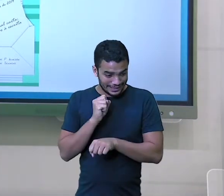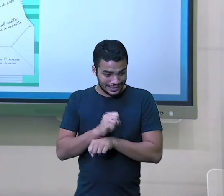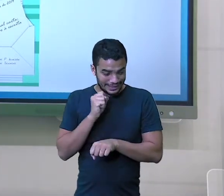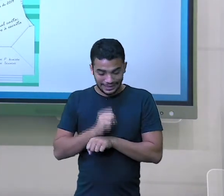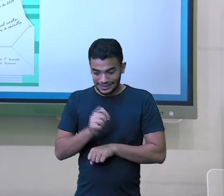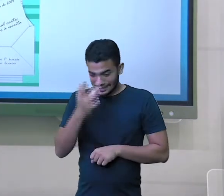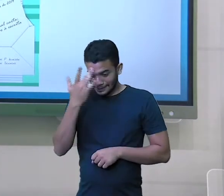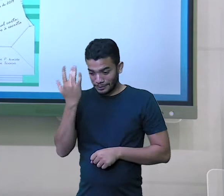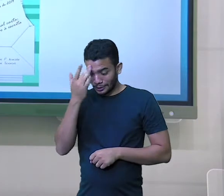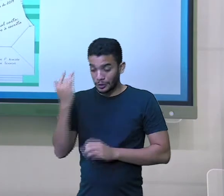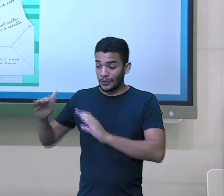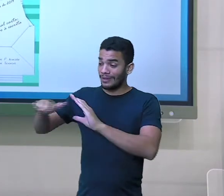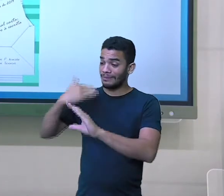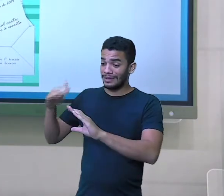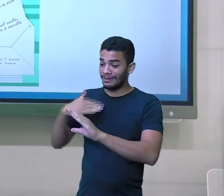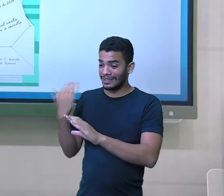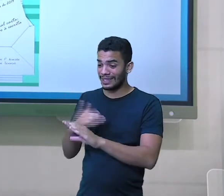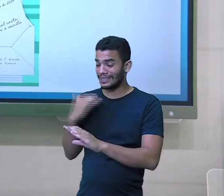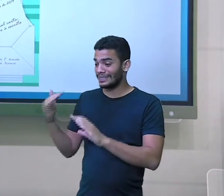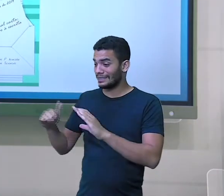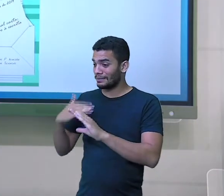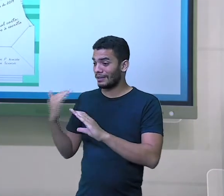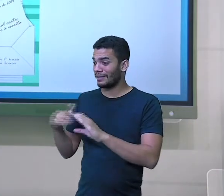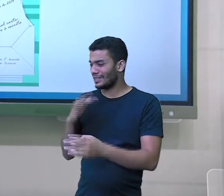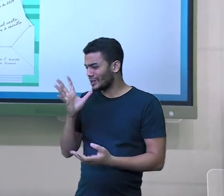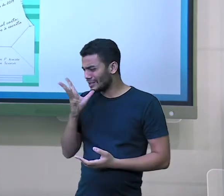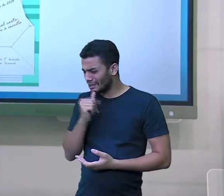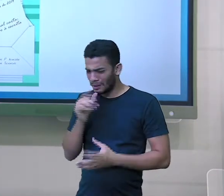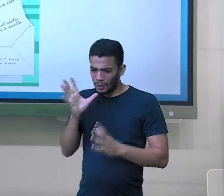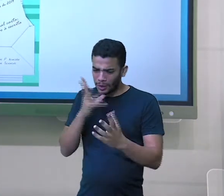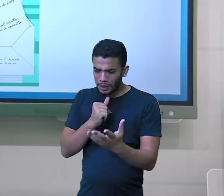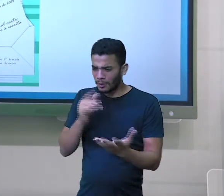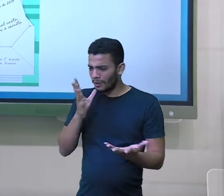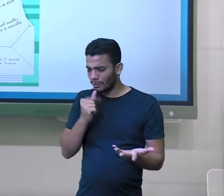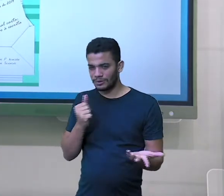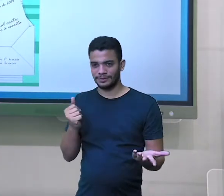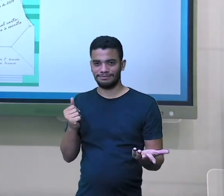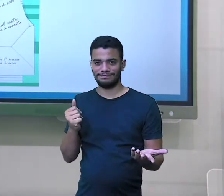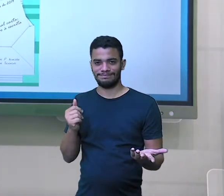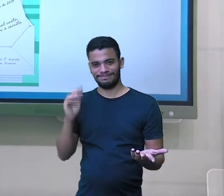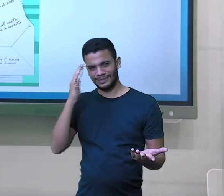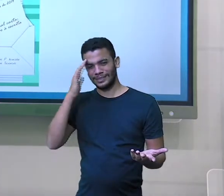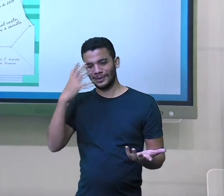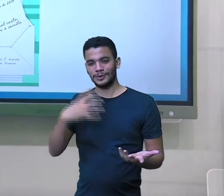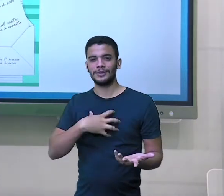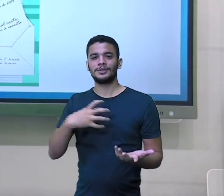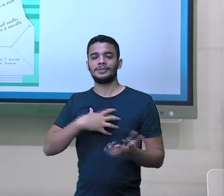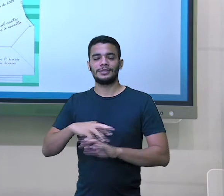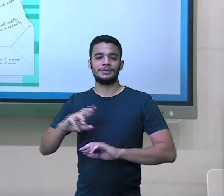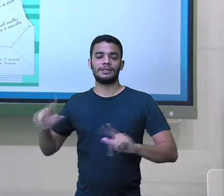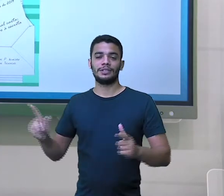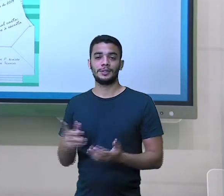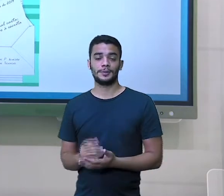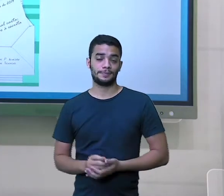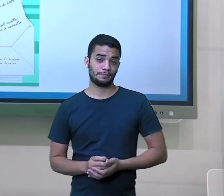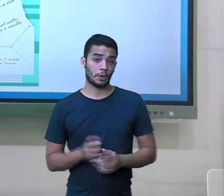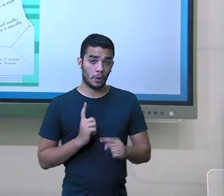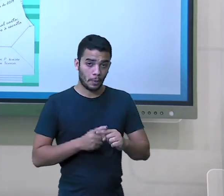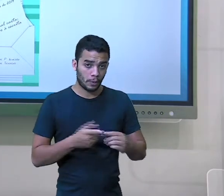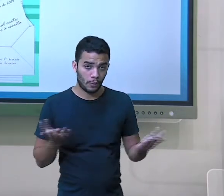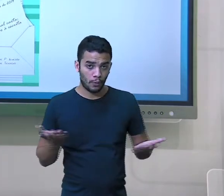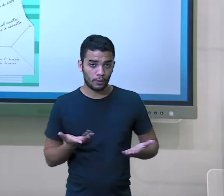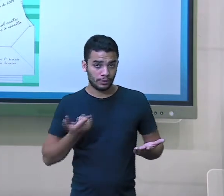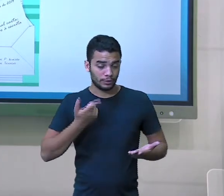que tínhamos antes não era assim tão dinâmica igual a que temos hoje. Hoje, conseguimos ligar para